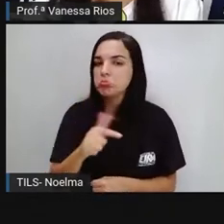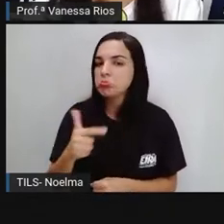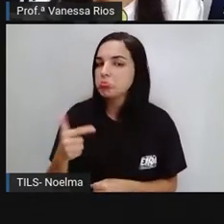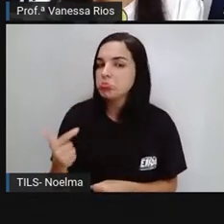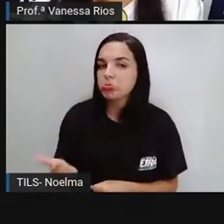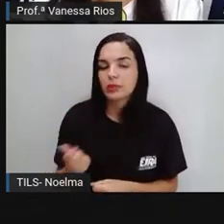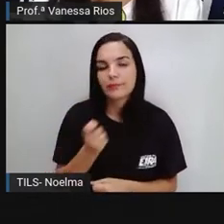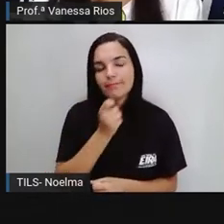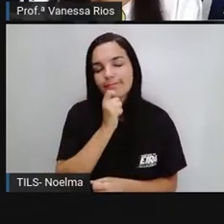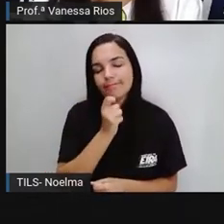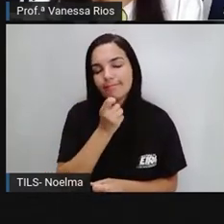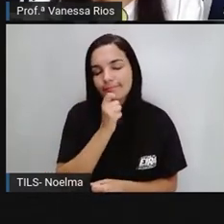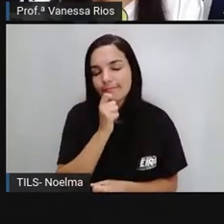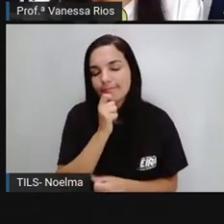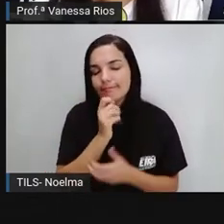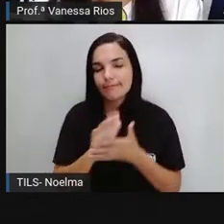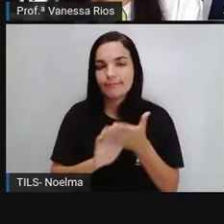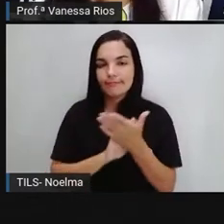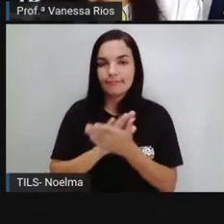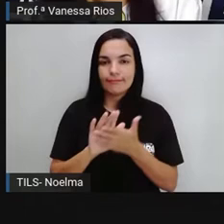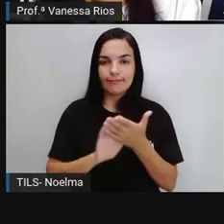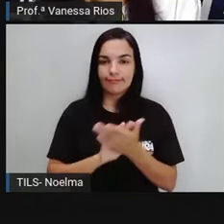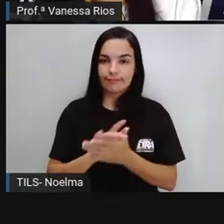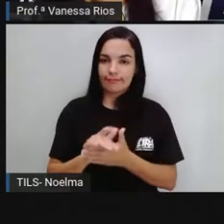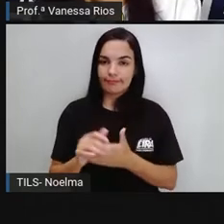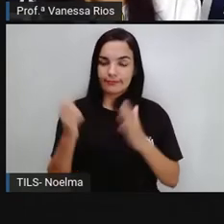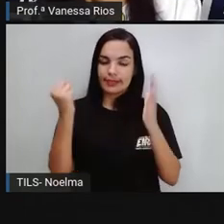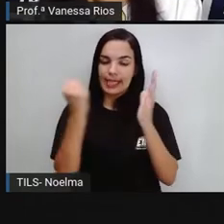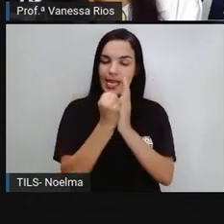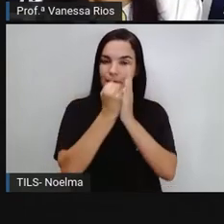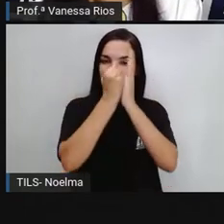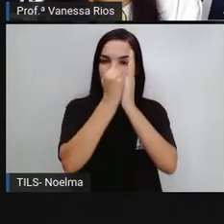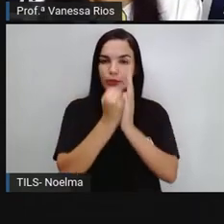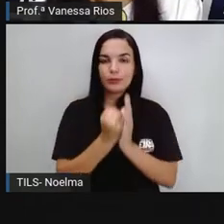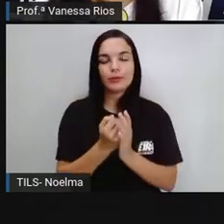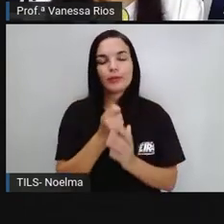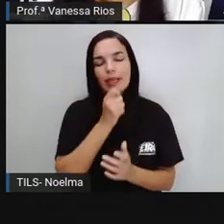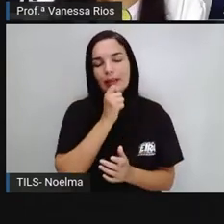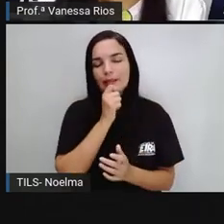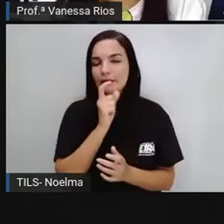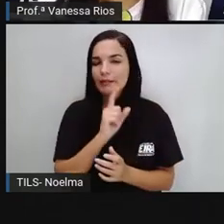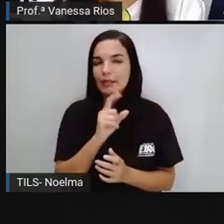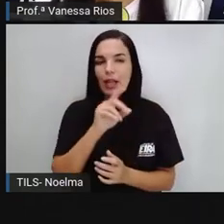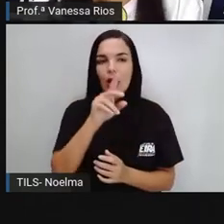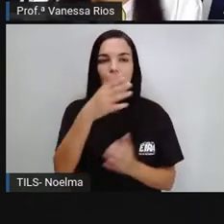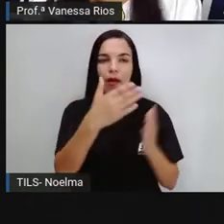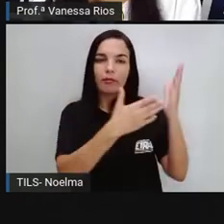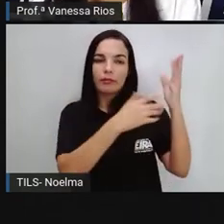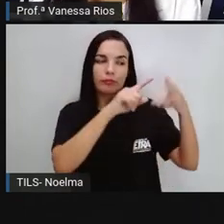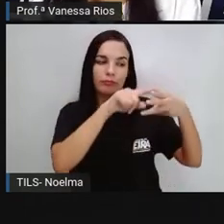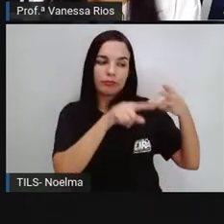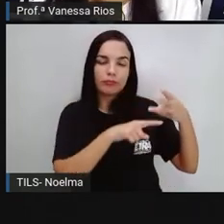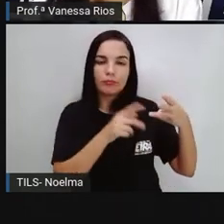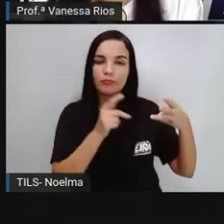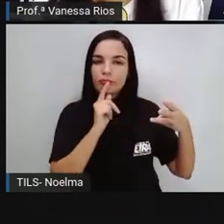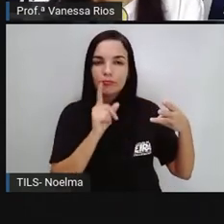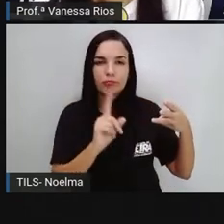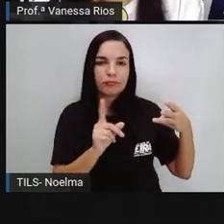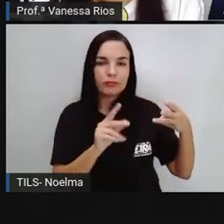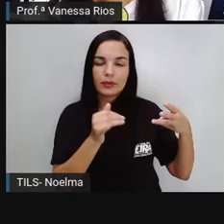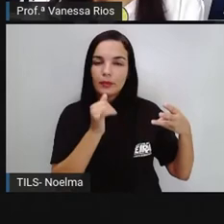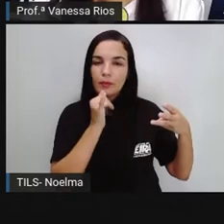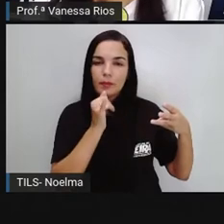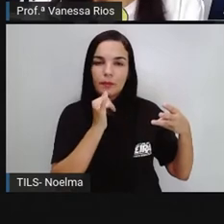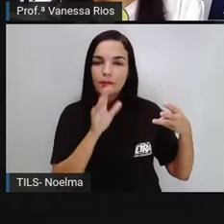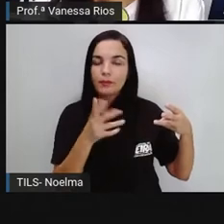aí reconhecidos, né, bens materiais e imateriais reconhecidos aí nem pelo IPHAN, nem pelo Unesco. Mas